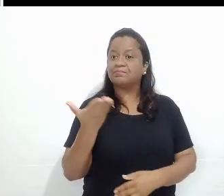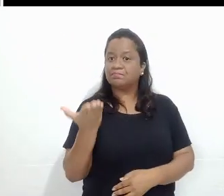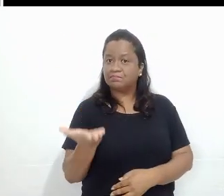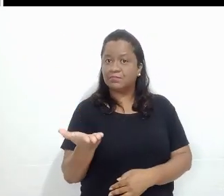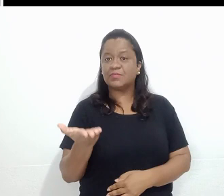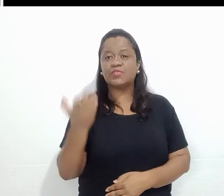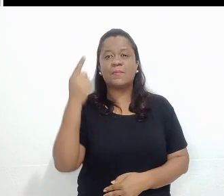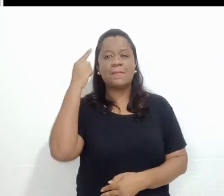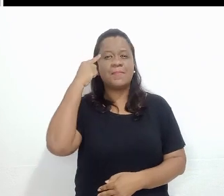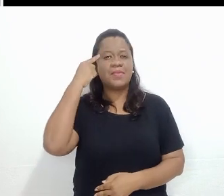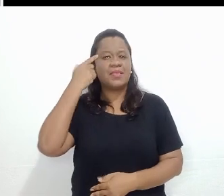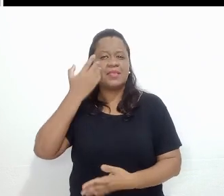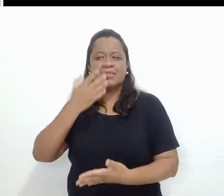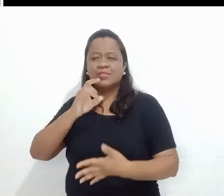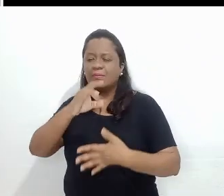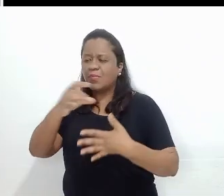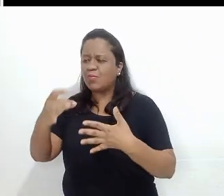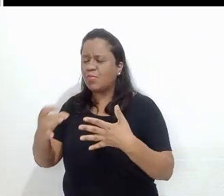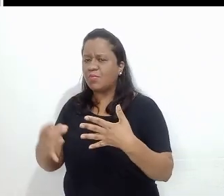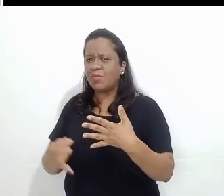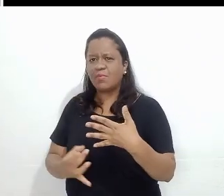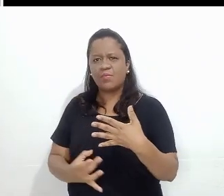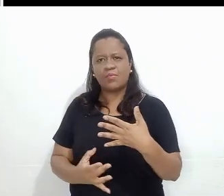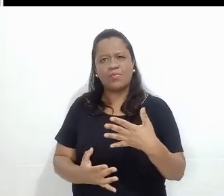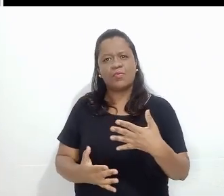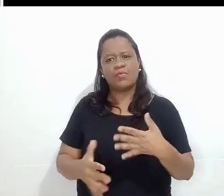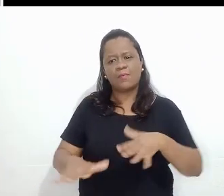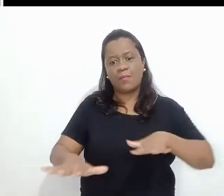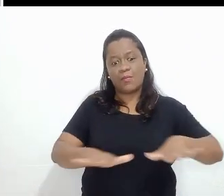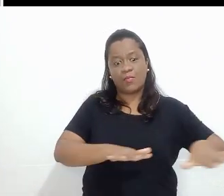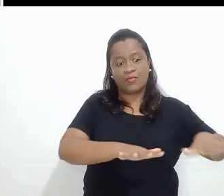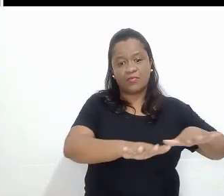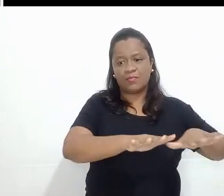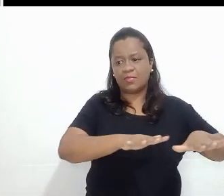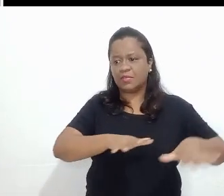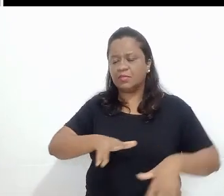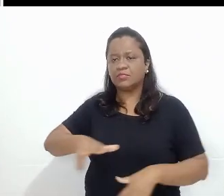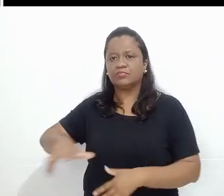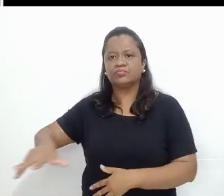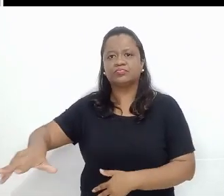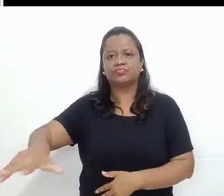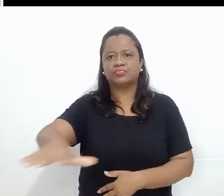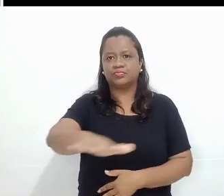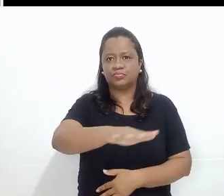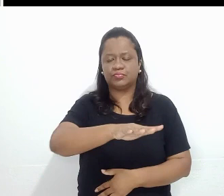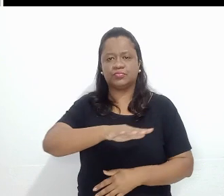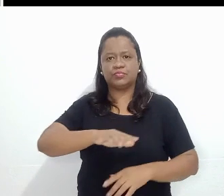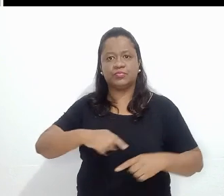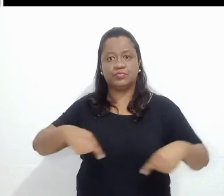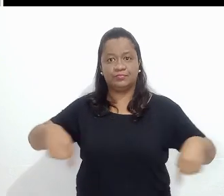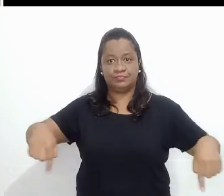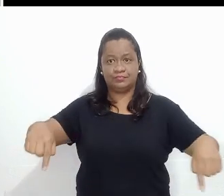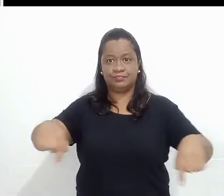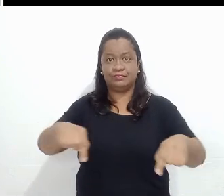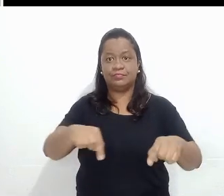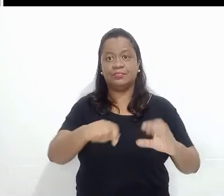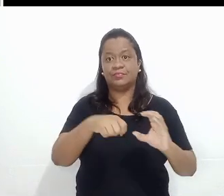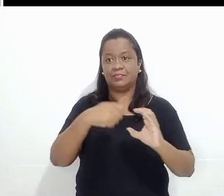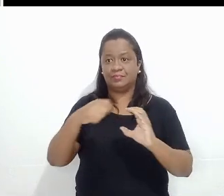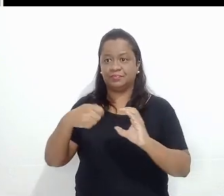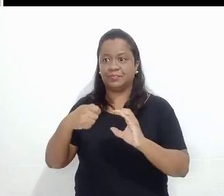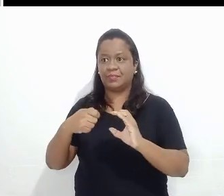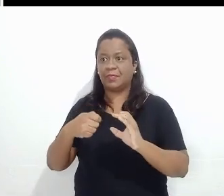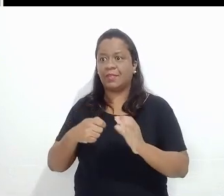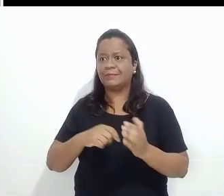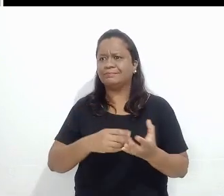ao movimento de câmera e movimentação da câmera pelo set de filmagem. Olha aqui que interessante, olha a quantidade de coisas que eles